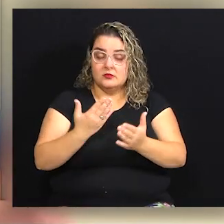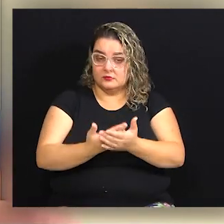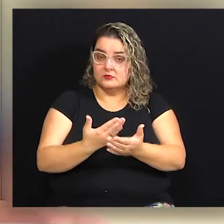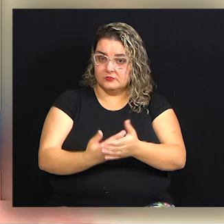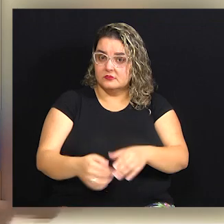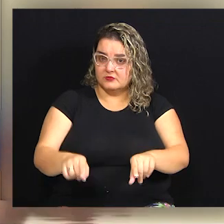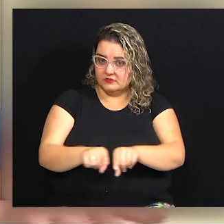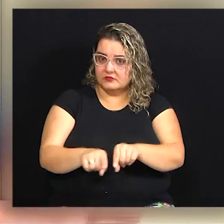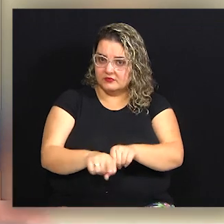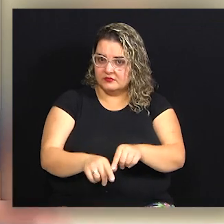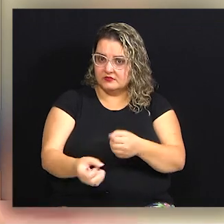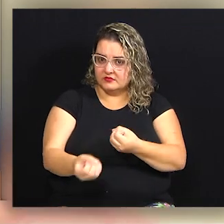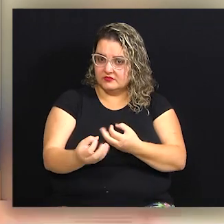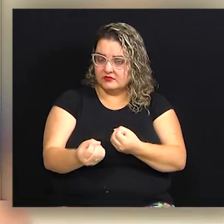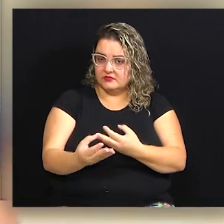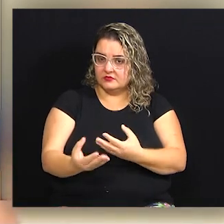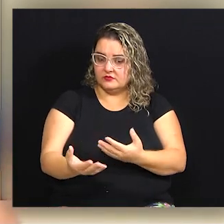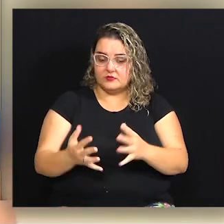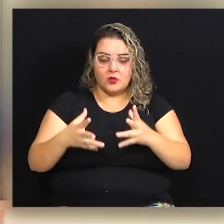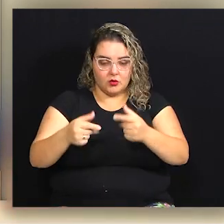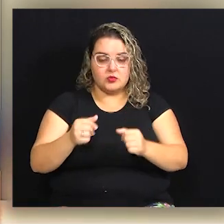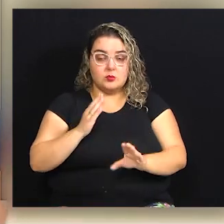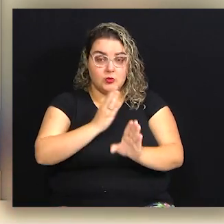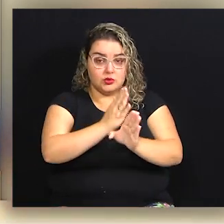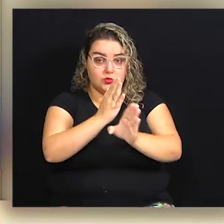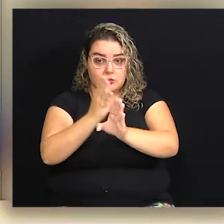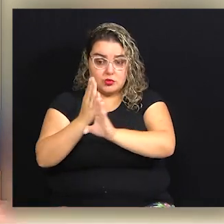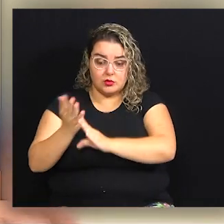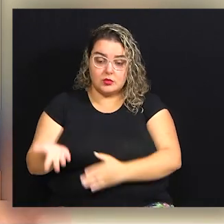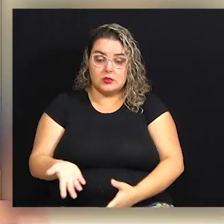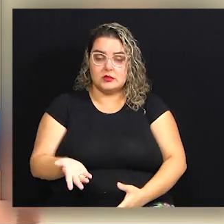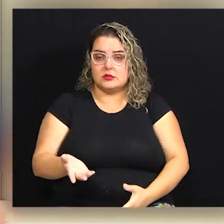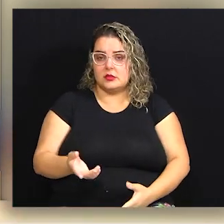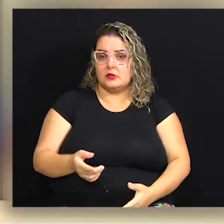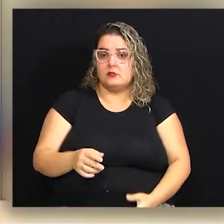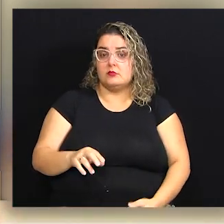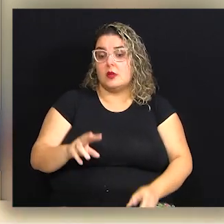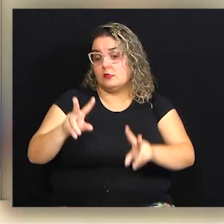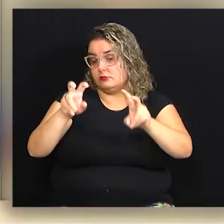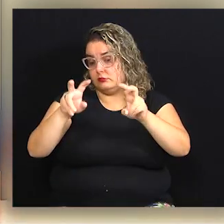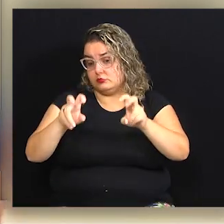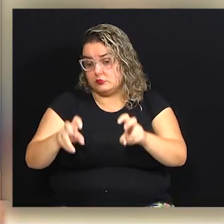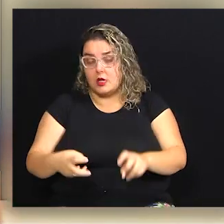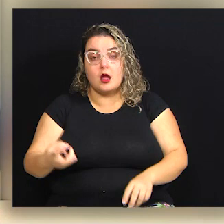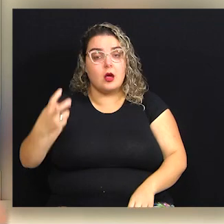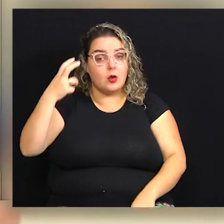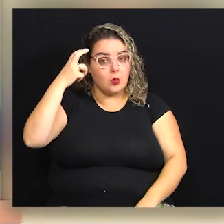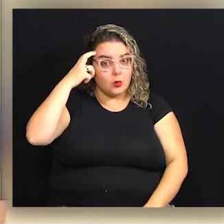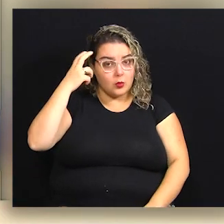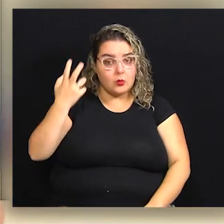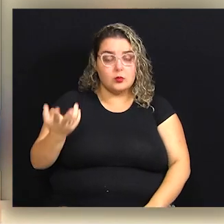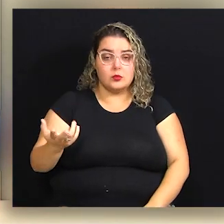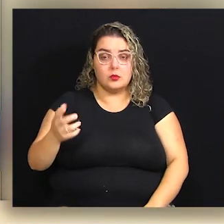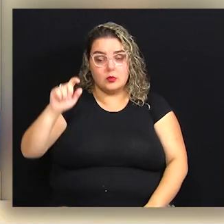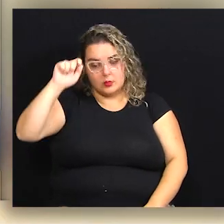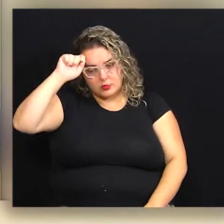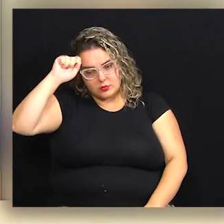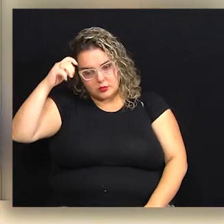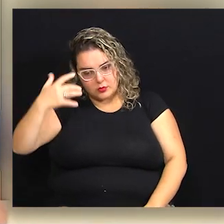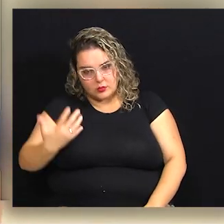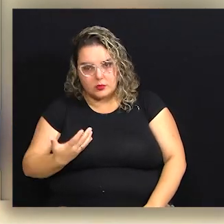bem como a informação dos canais aqui onde podem buscar tanto questões referentes à cultura